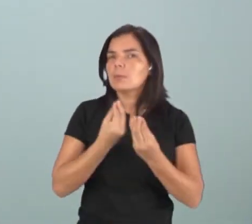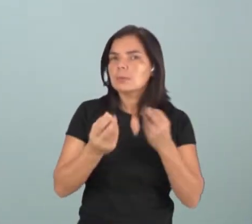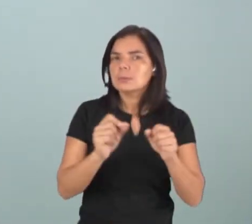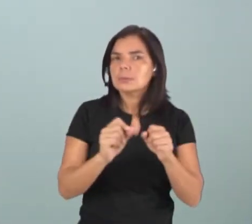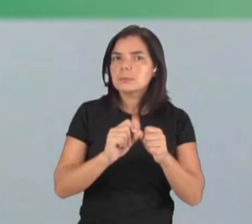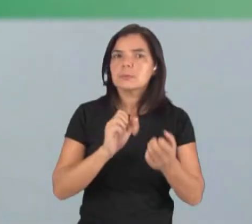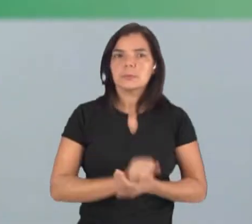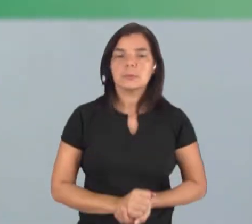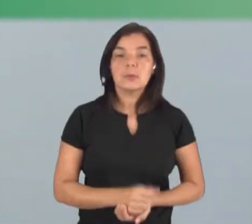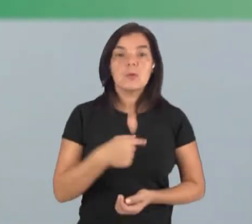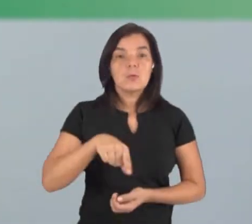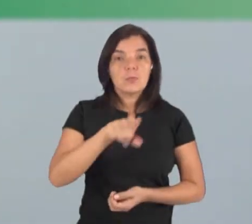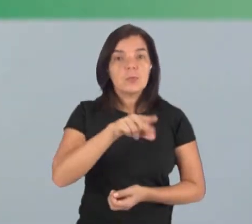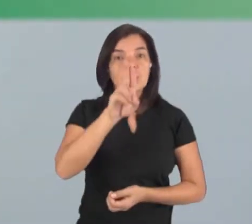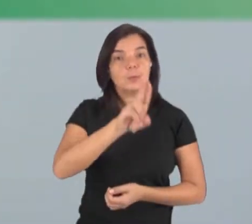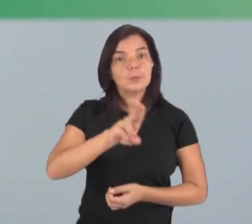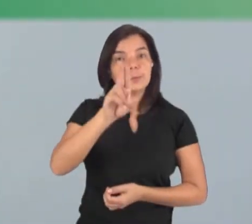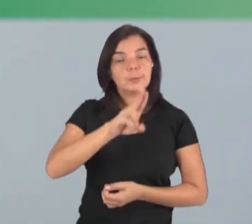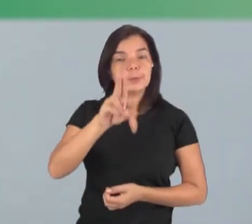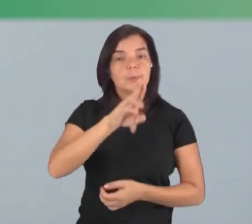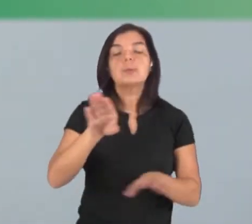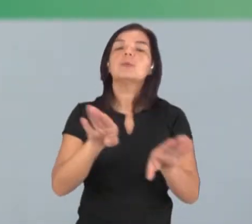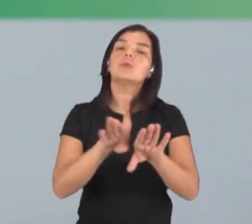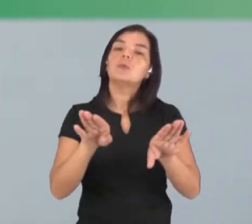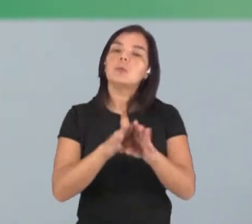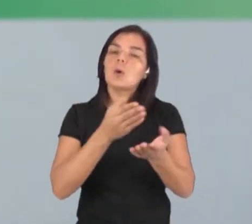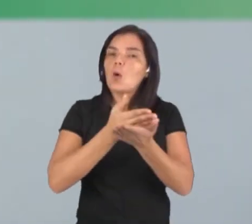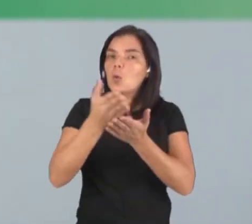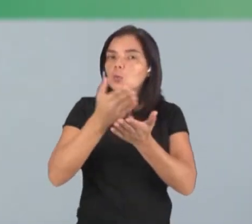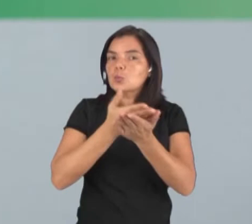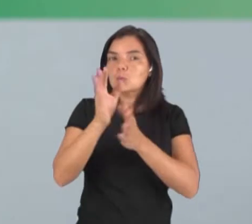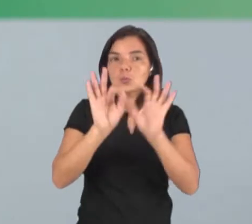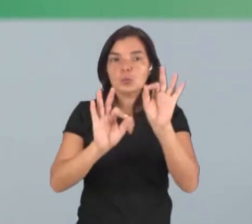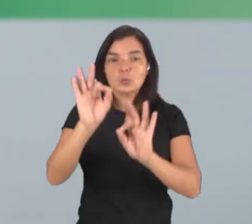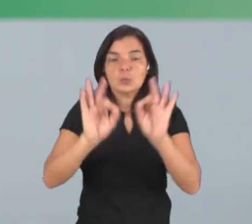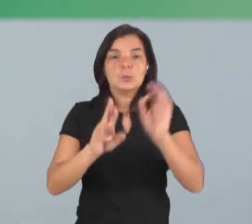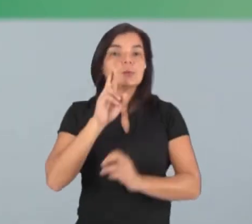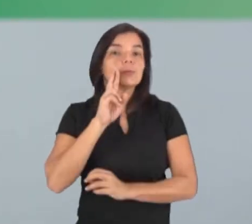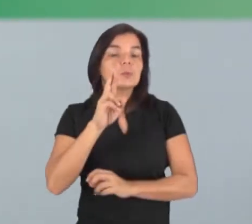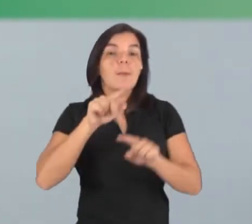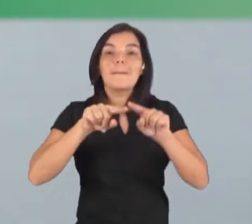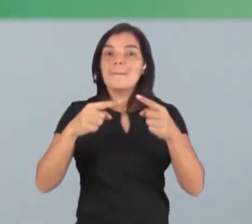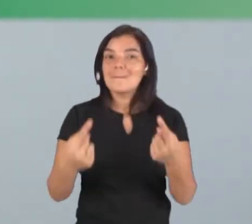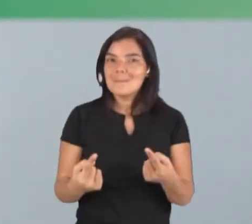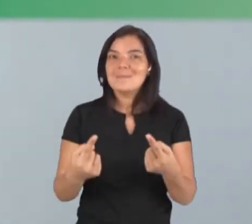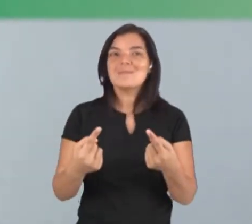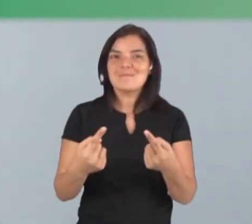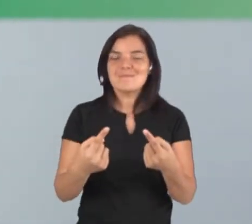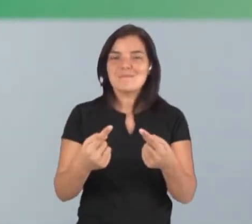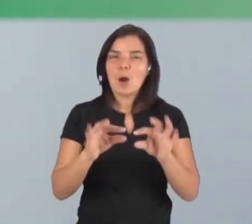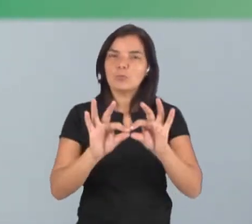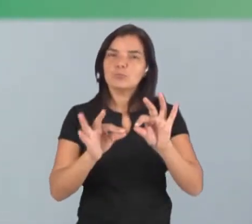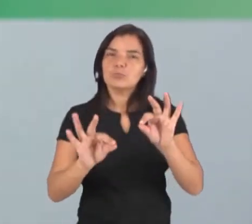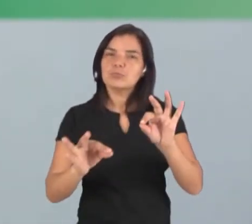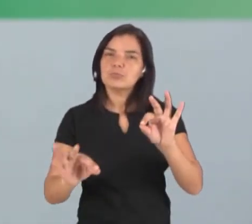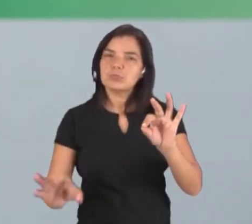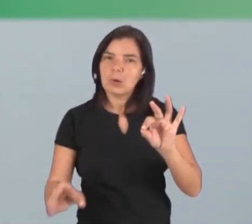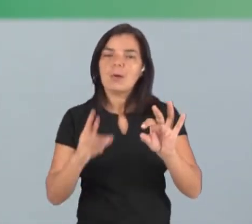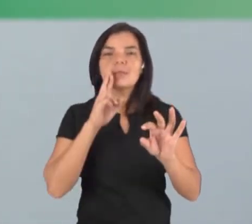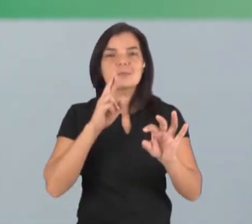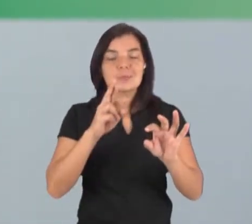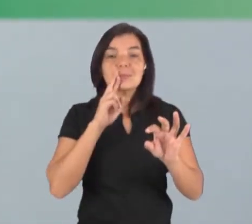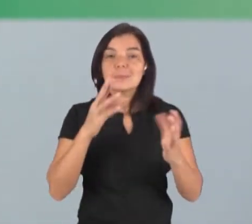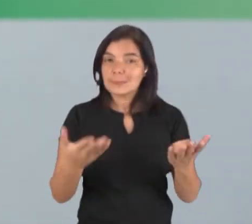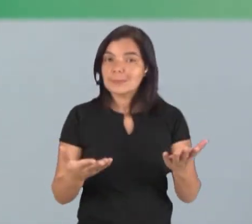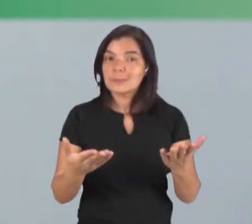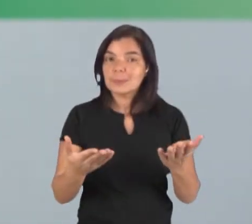Bom, na resposta longa você vai usar esse mesmo início de construção de resposta, só que você vai agora esticar mais essa resposta,